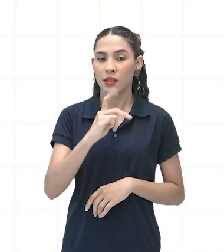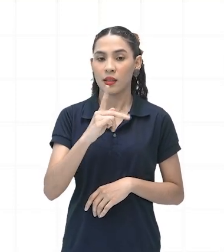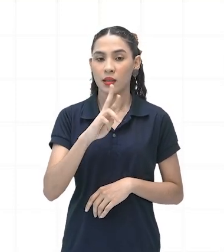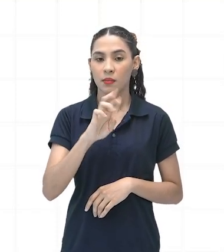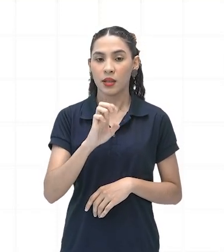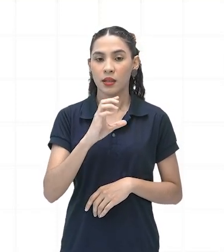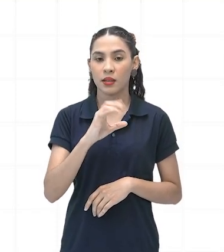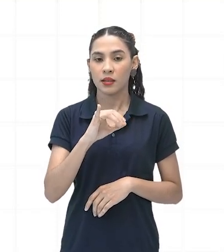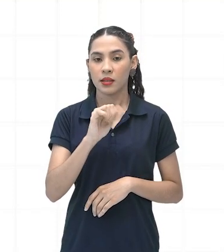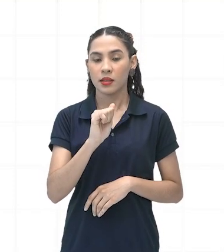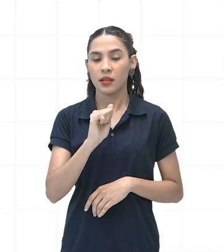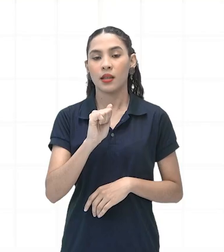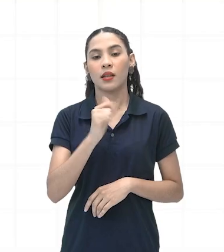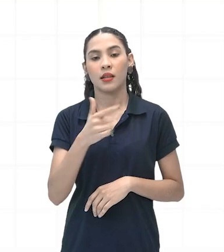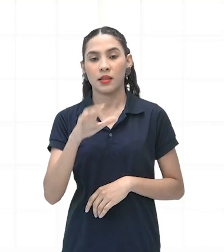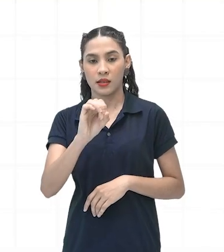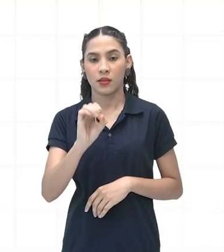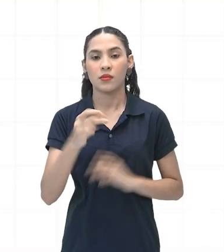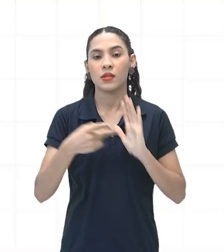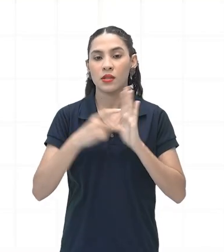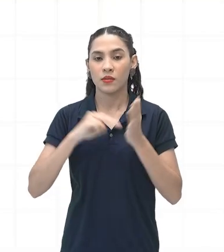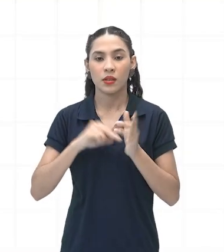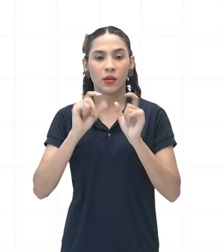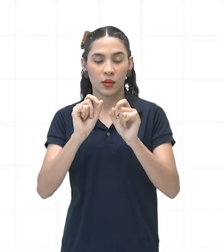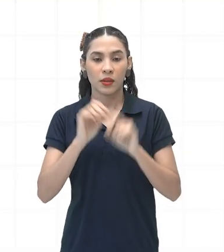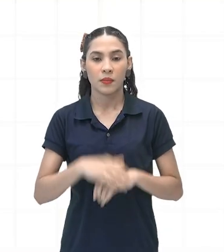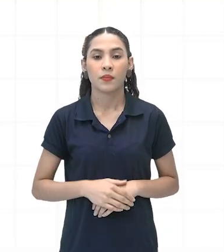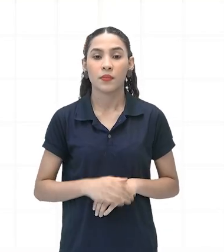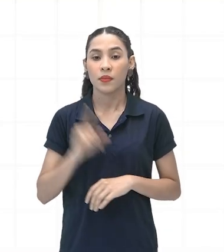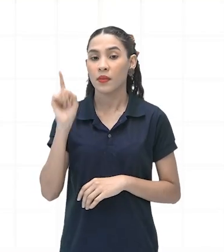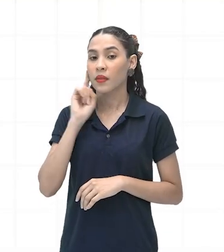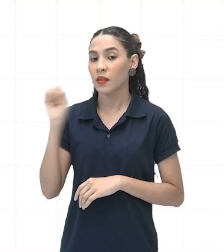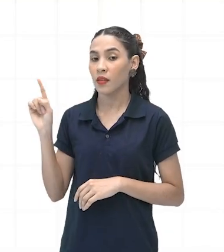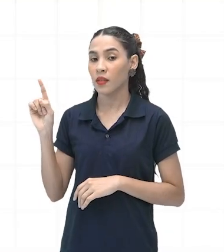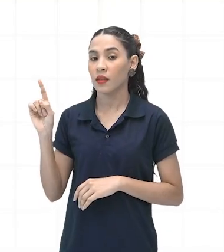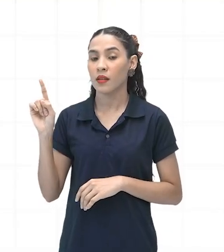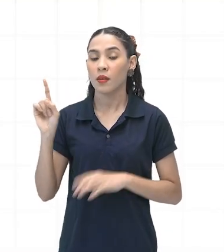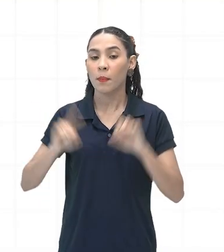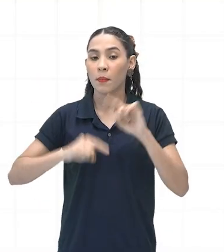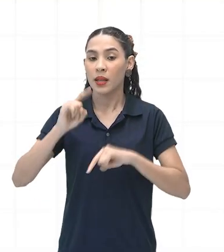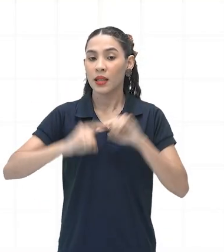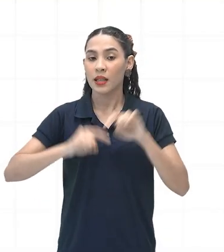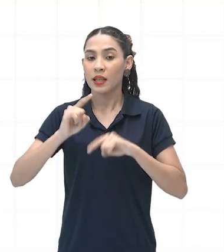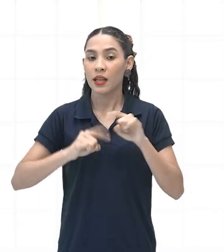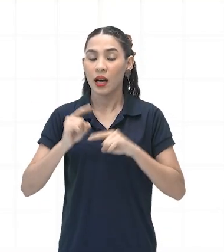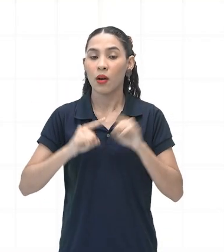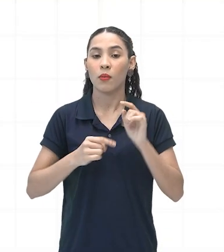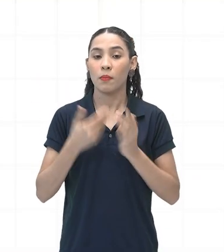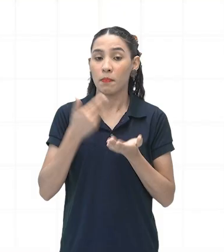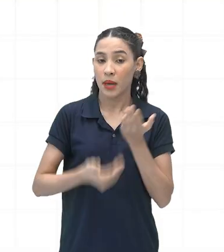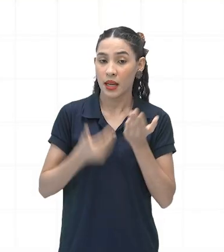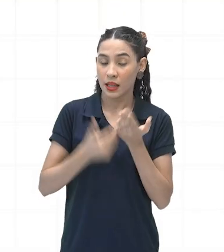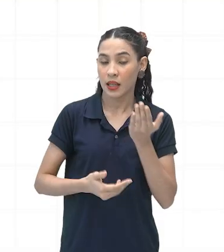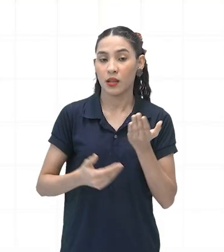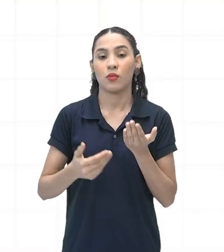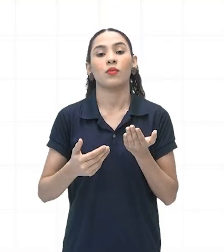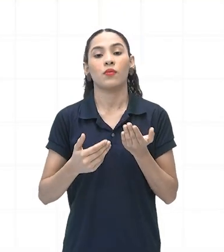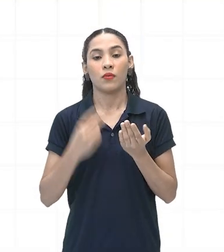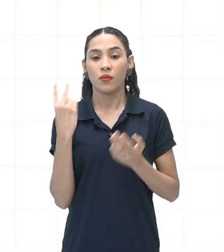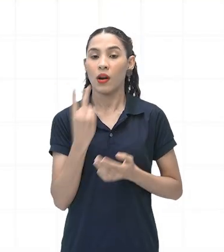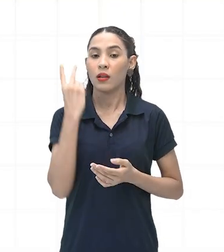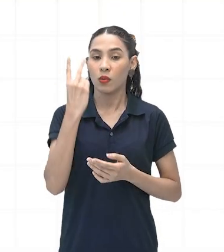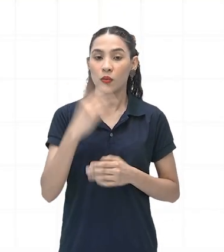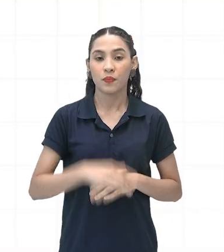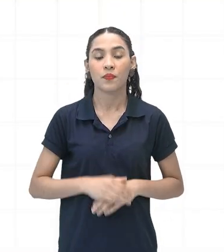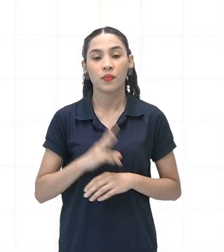palavra depreciação, significa que esse item, esse bem, está perdendo valor. E